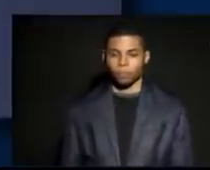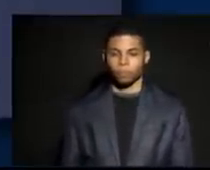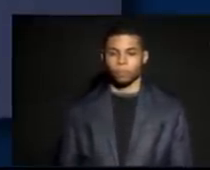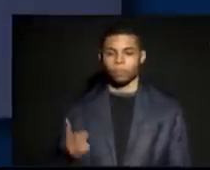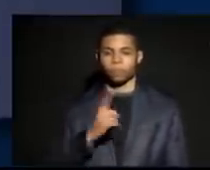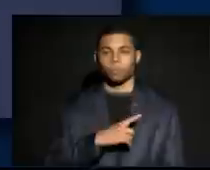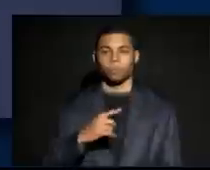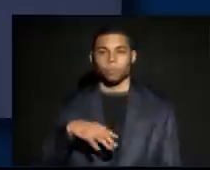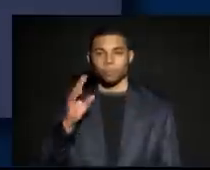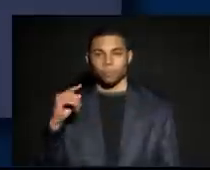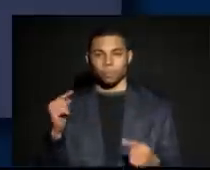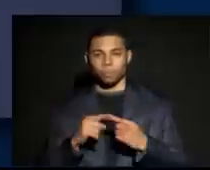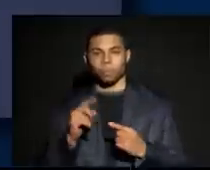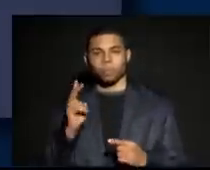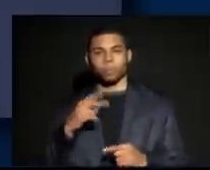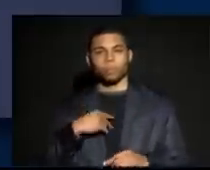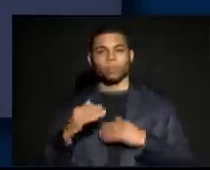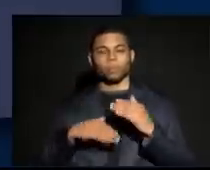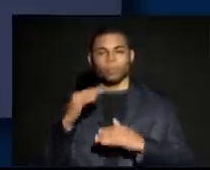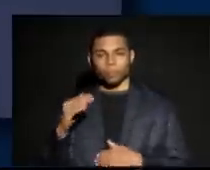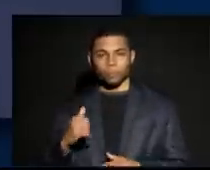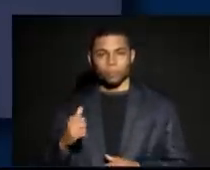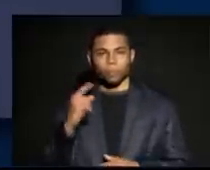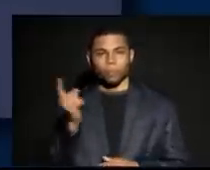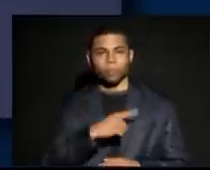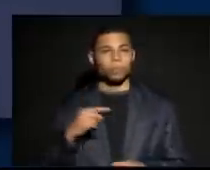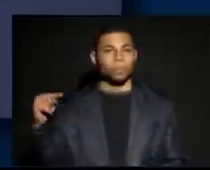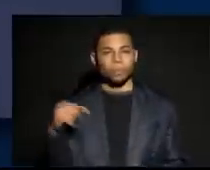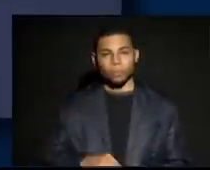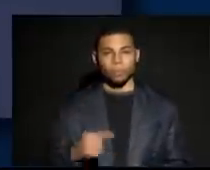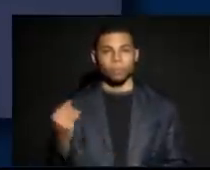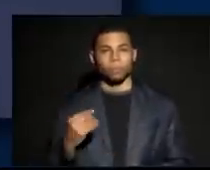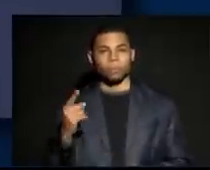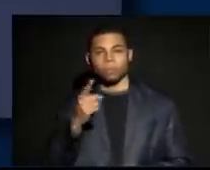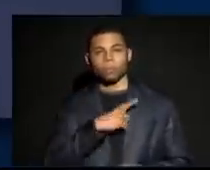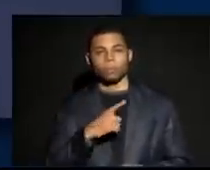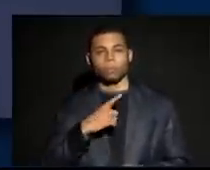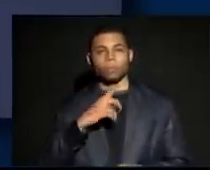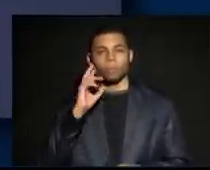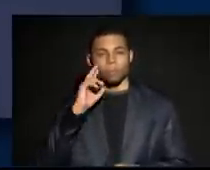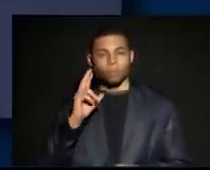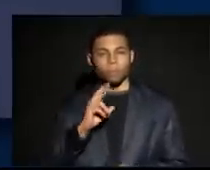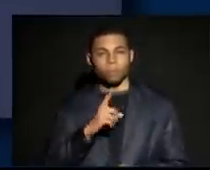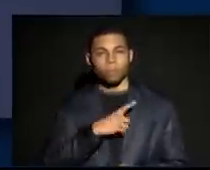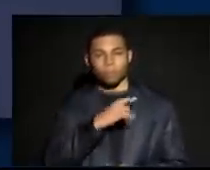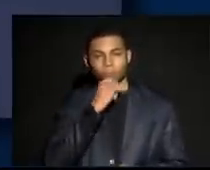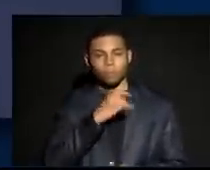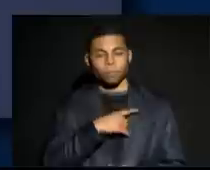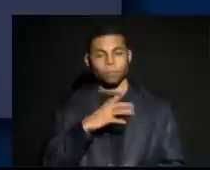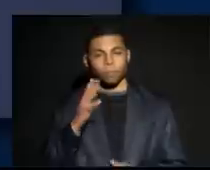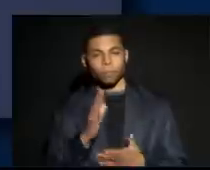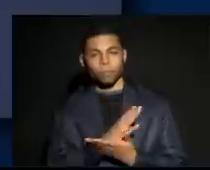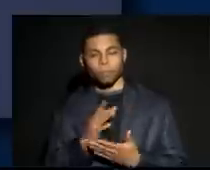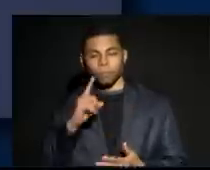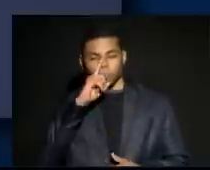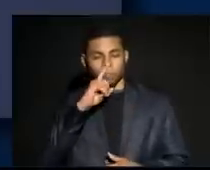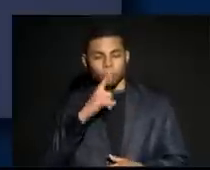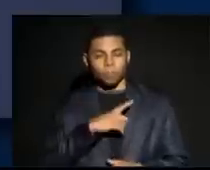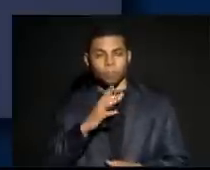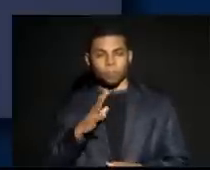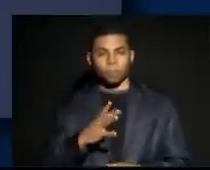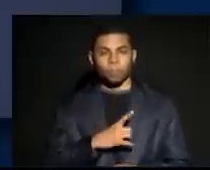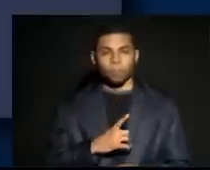mercados emergentes em foram atreladas à crescimento você vem para cá traz seu capital para cá tem um pouquinho mais de